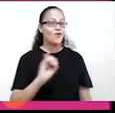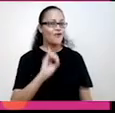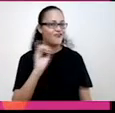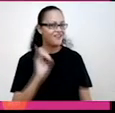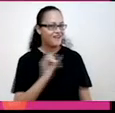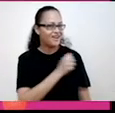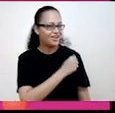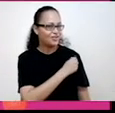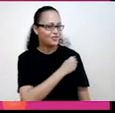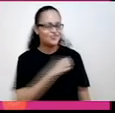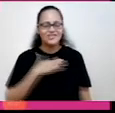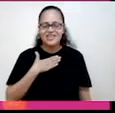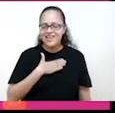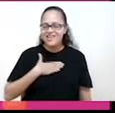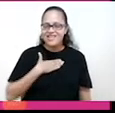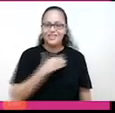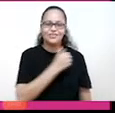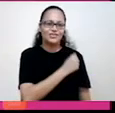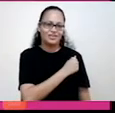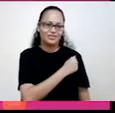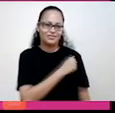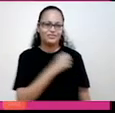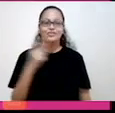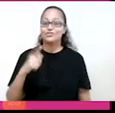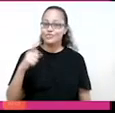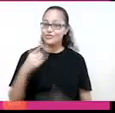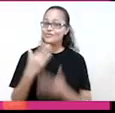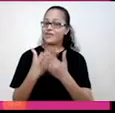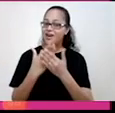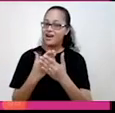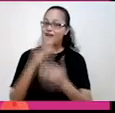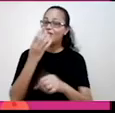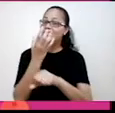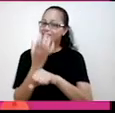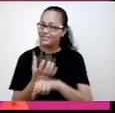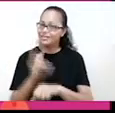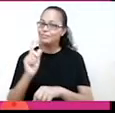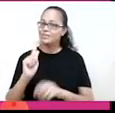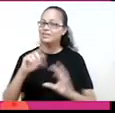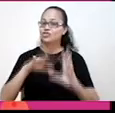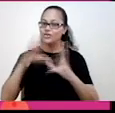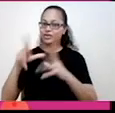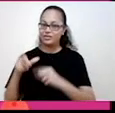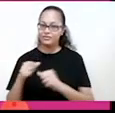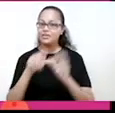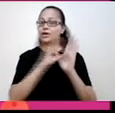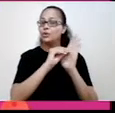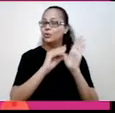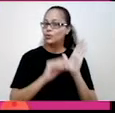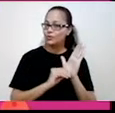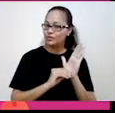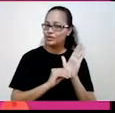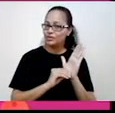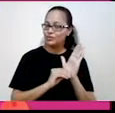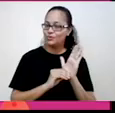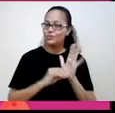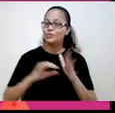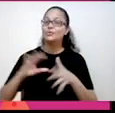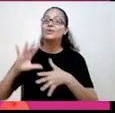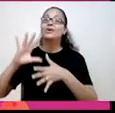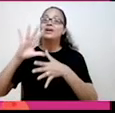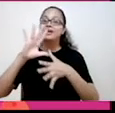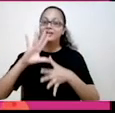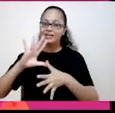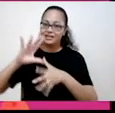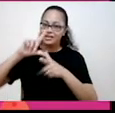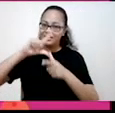Olá pessoal, queridos alunos, mais uma aula de geografia, né? Do conteúdo aí acerca da América